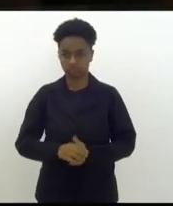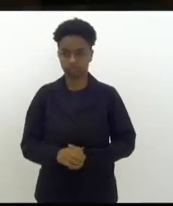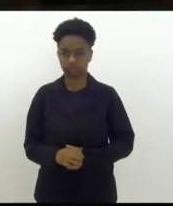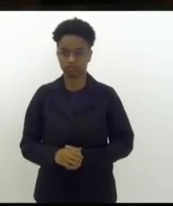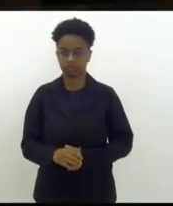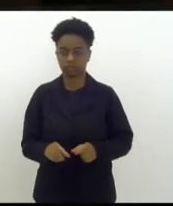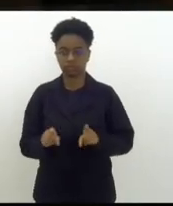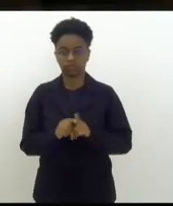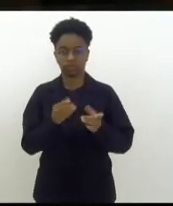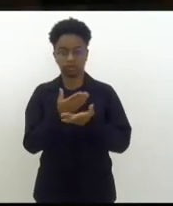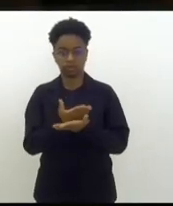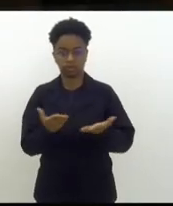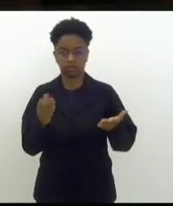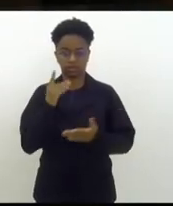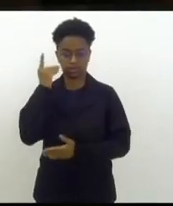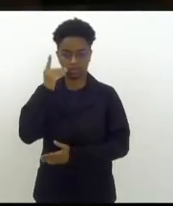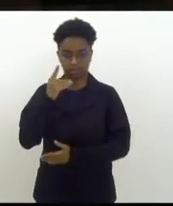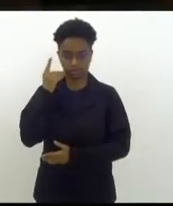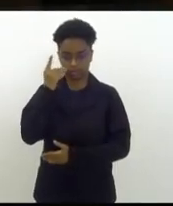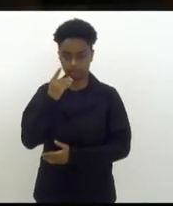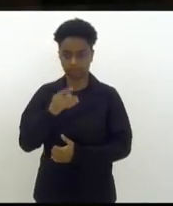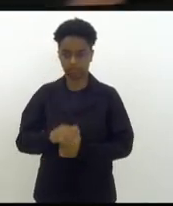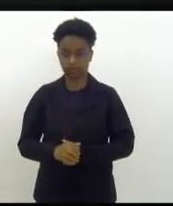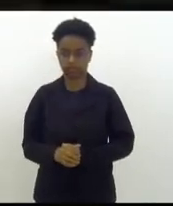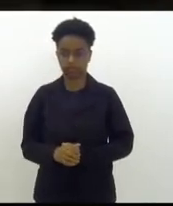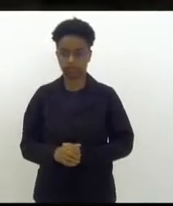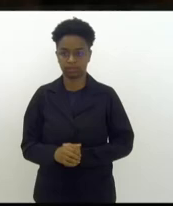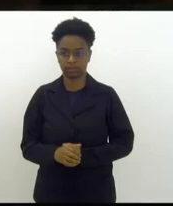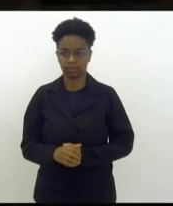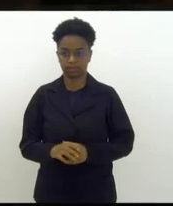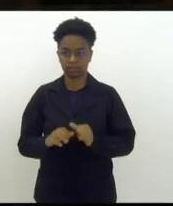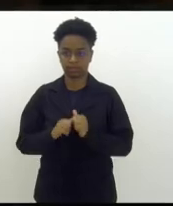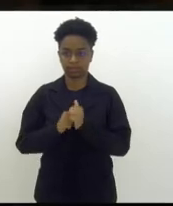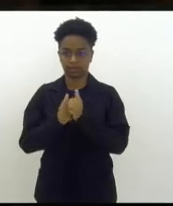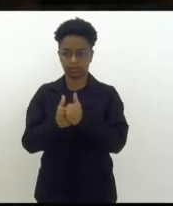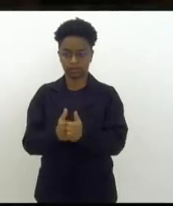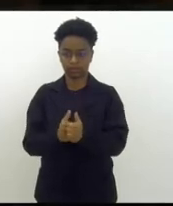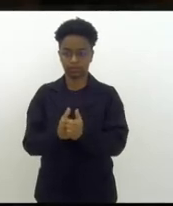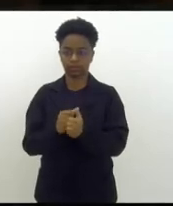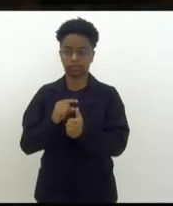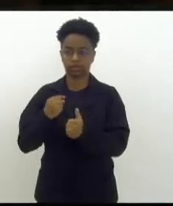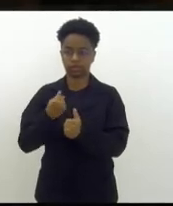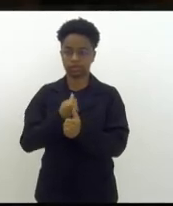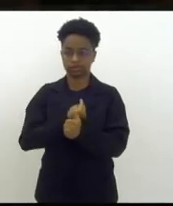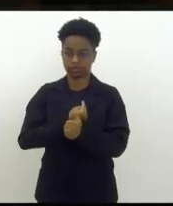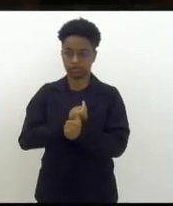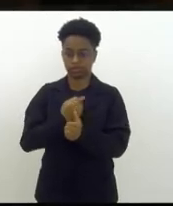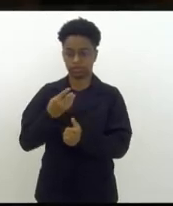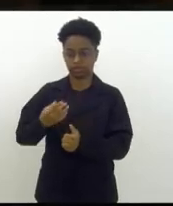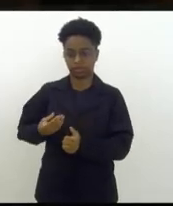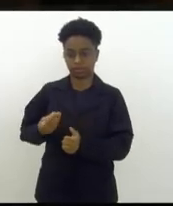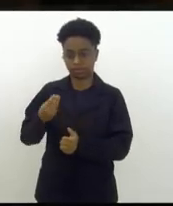senhoras e senhores deputados que nos acompanha de forma presencial